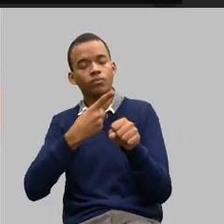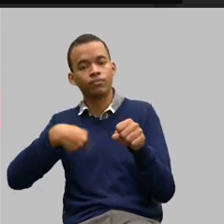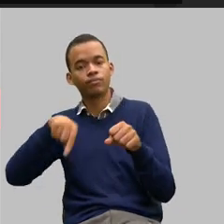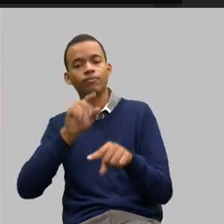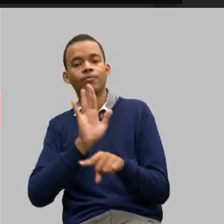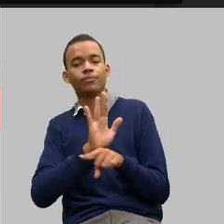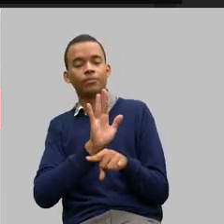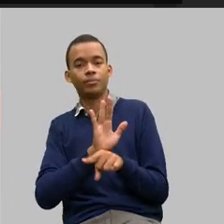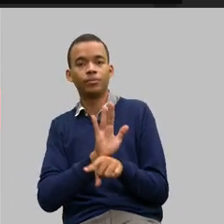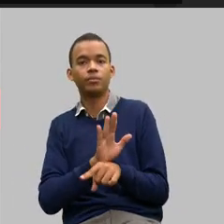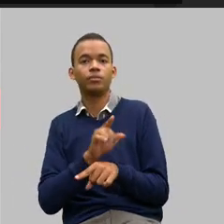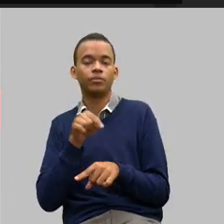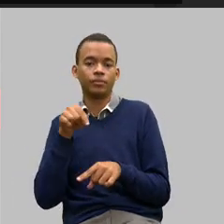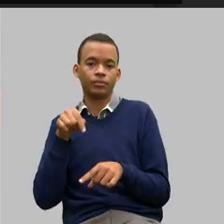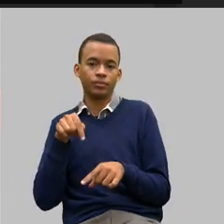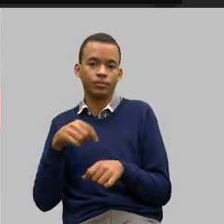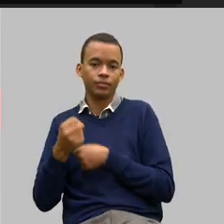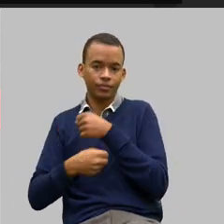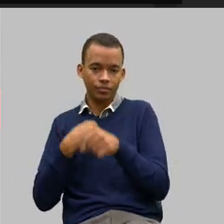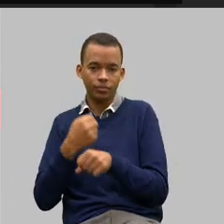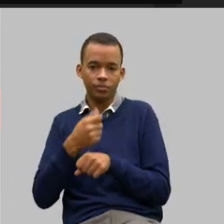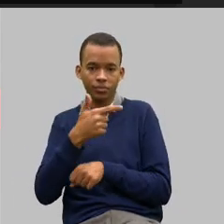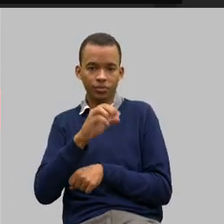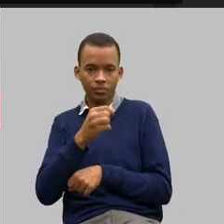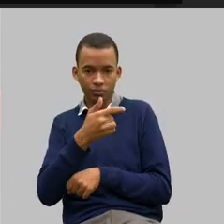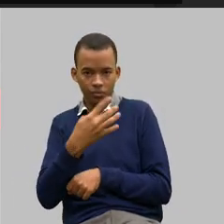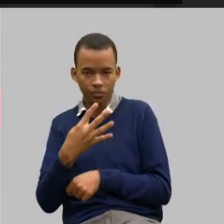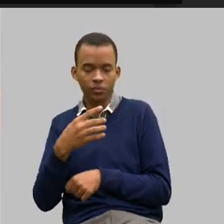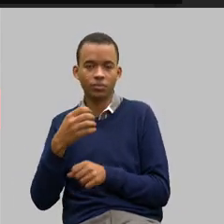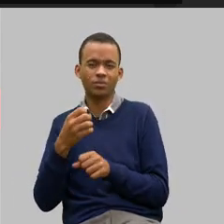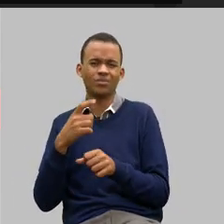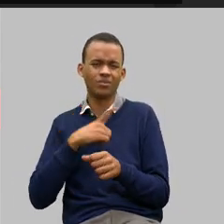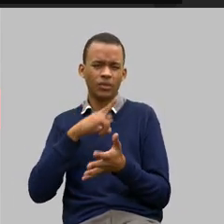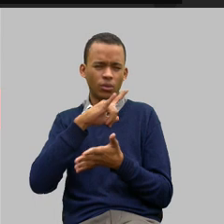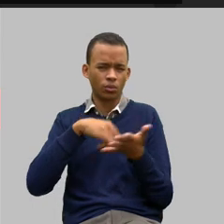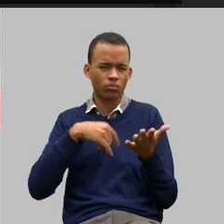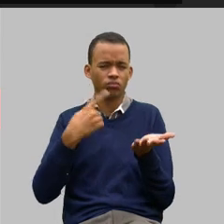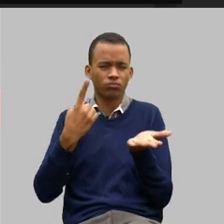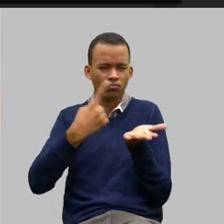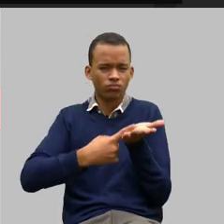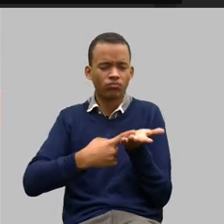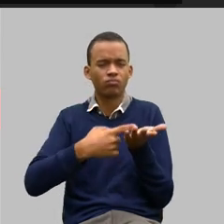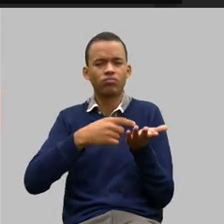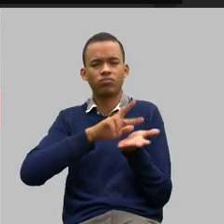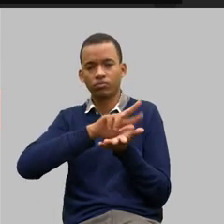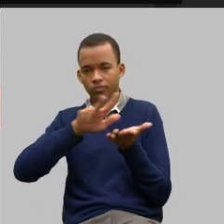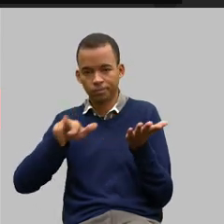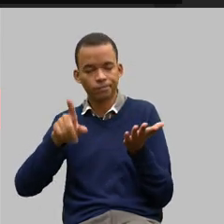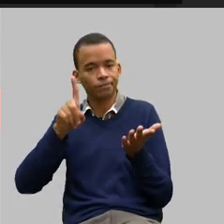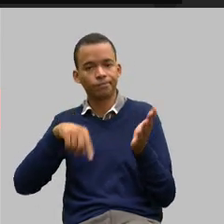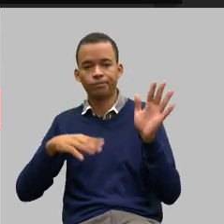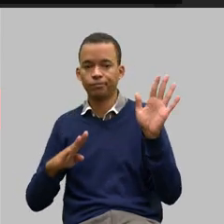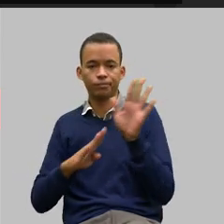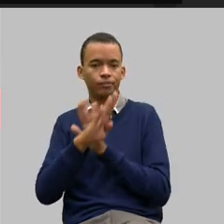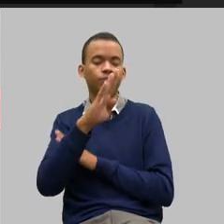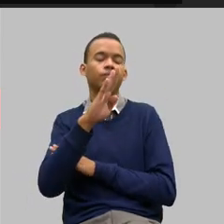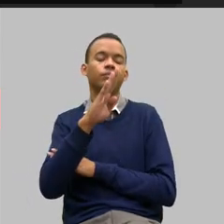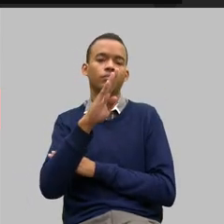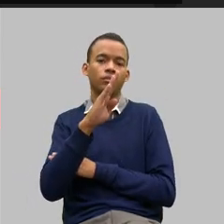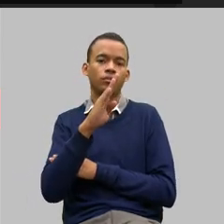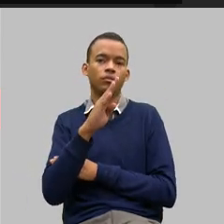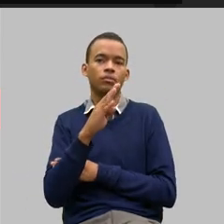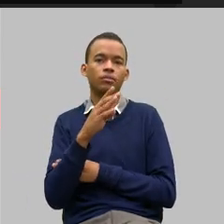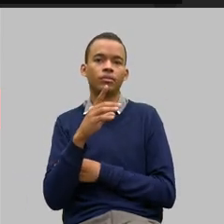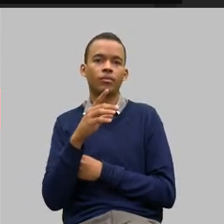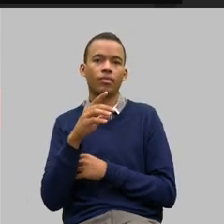né com esse conjunto de de Conventos que vamos celebrar é um recorde né em termos de produtividade da equipe considerando que esse ano a gente tem seis meses a menos né porque a